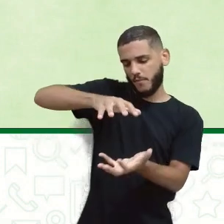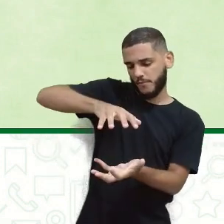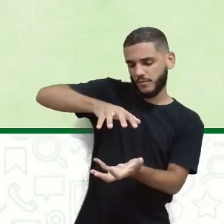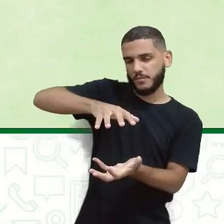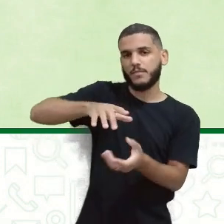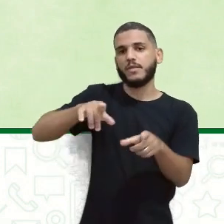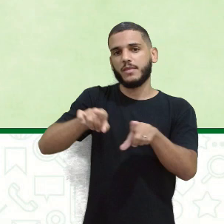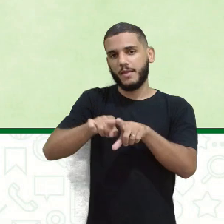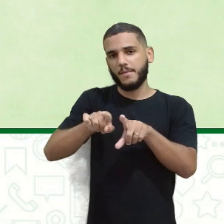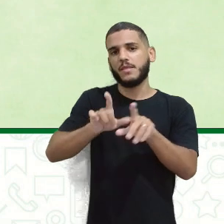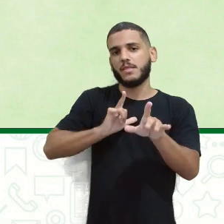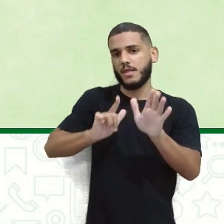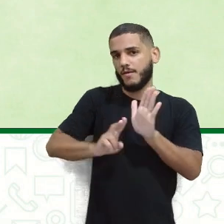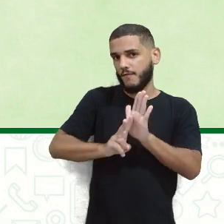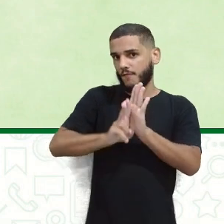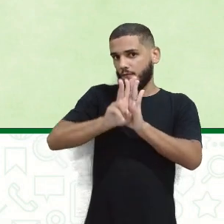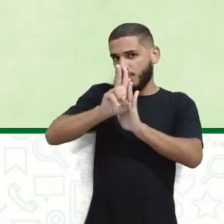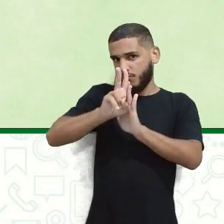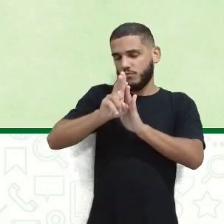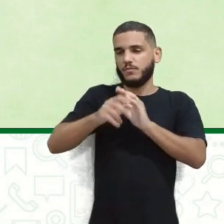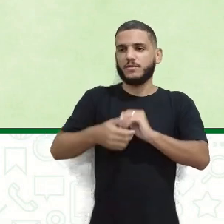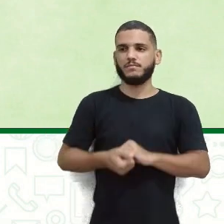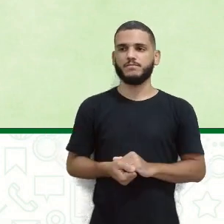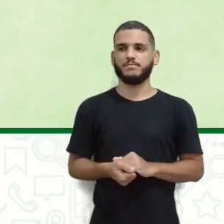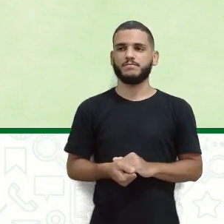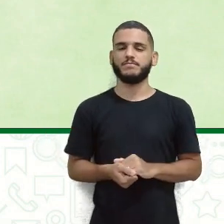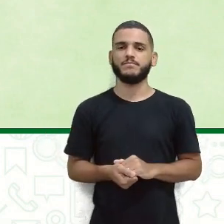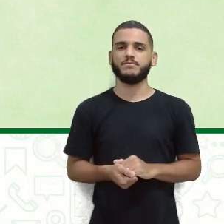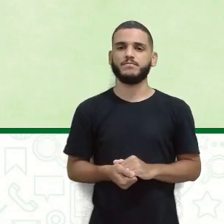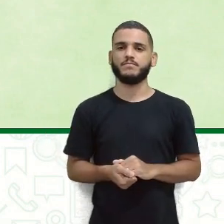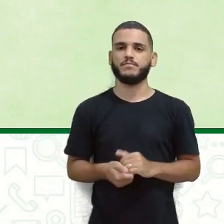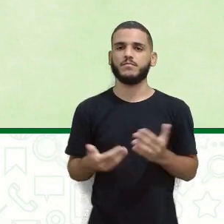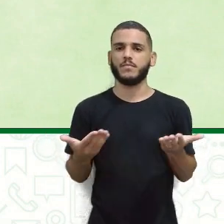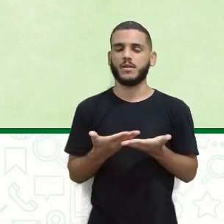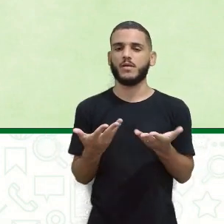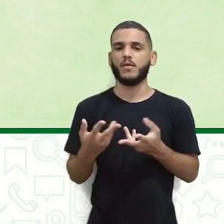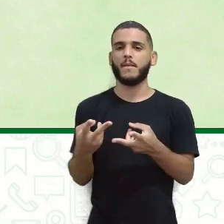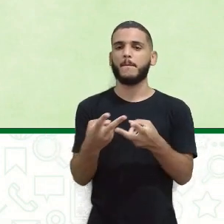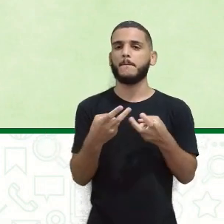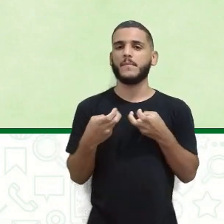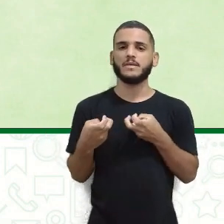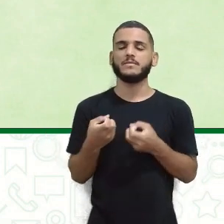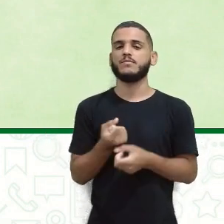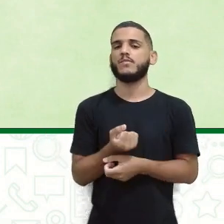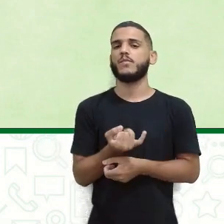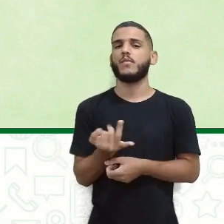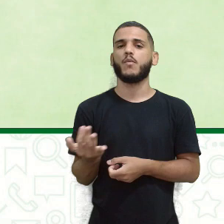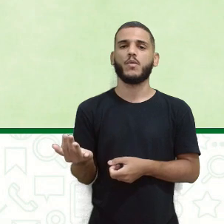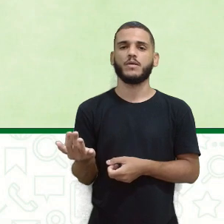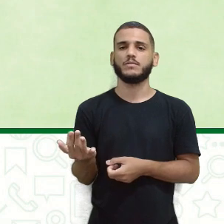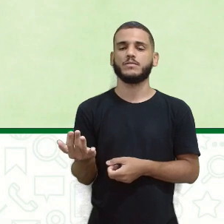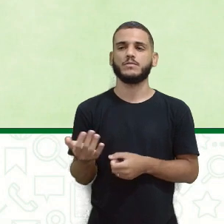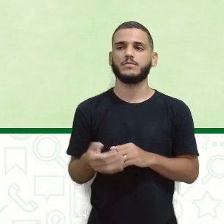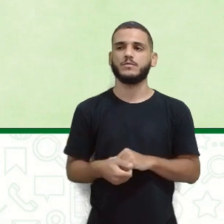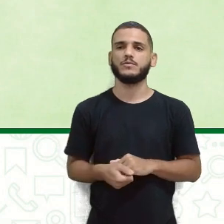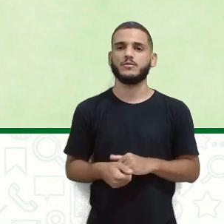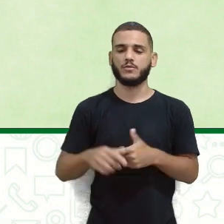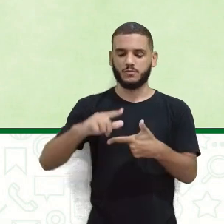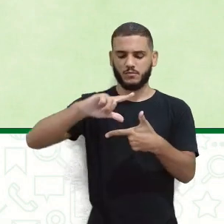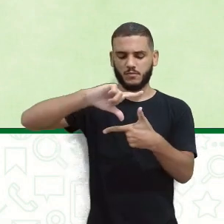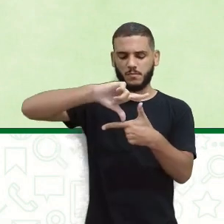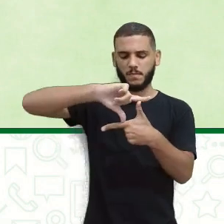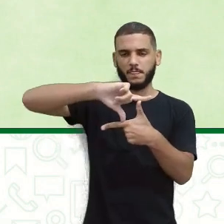dá volume, né? E vamos ver quantos cubos, né,